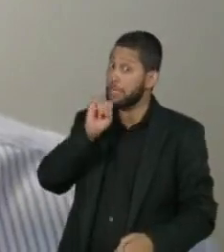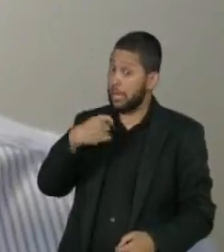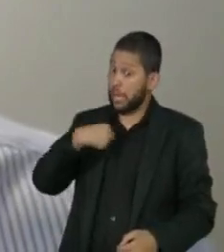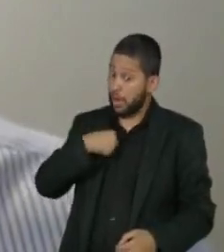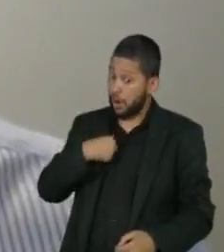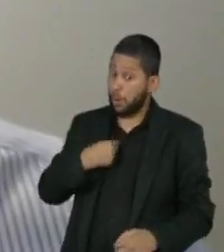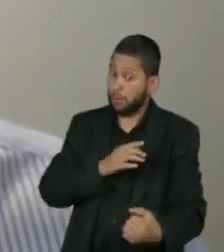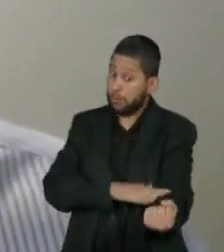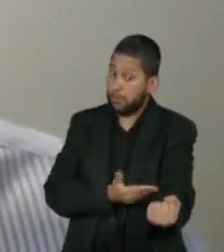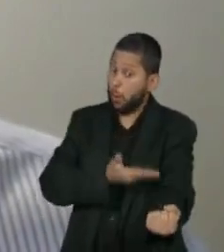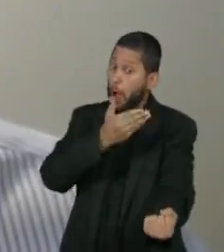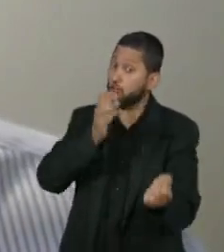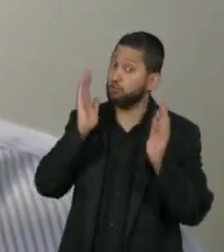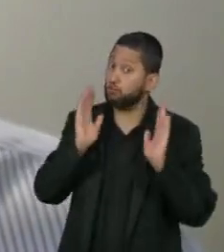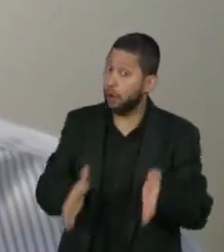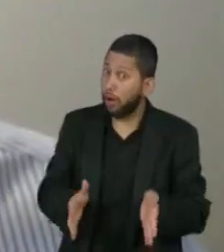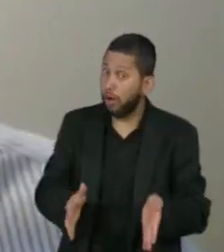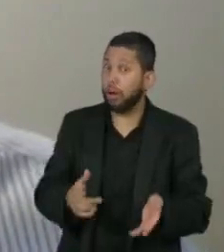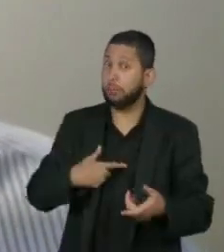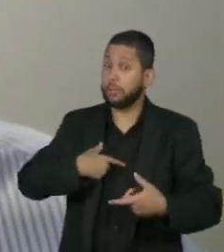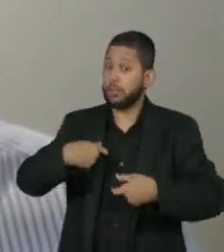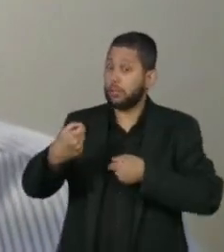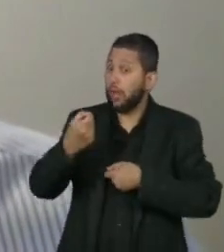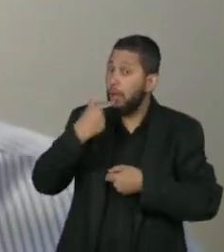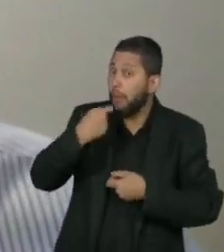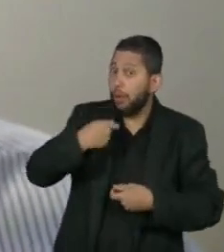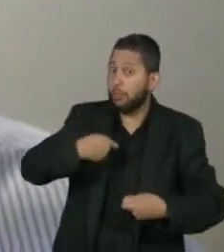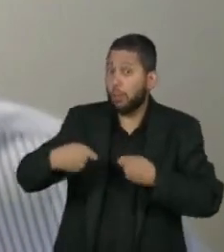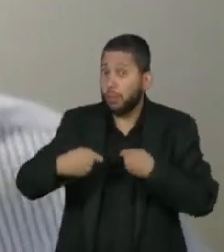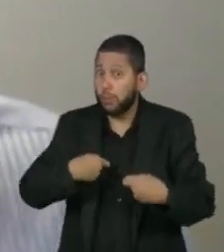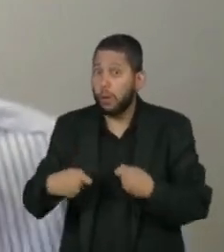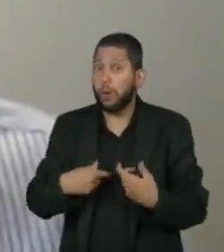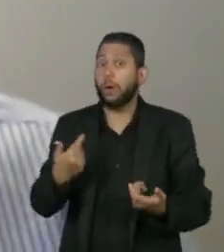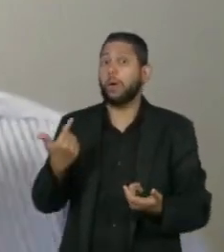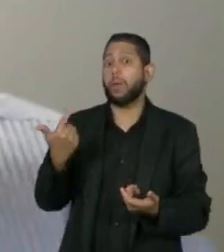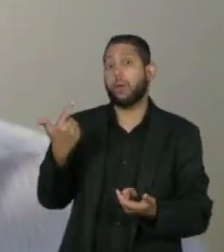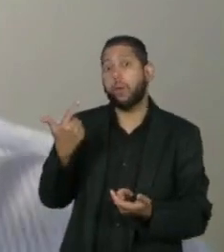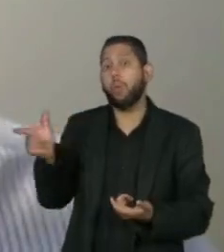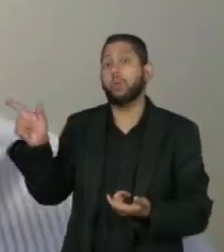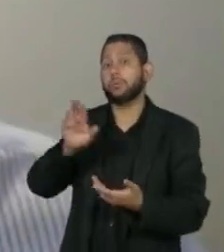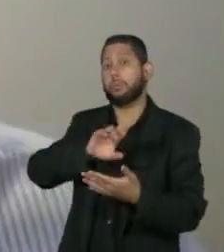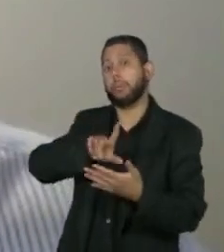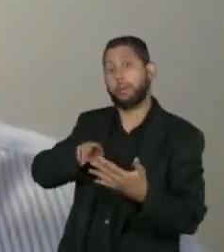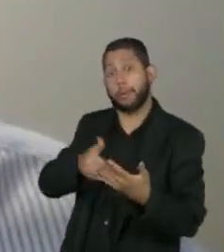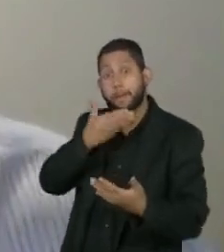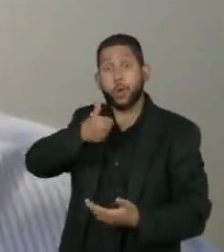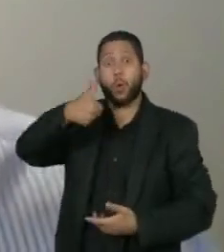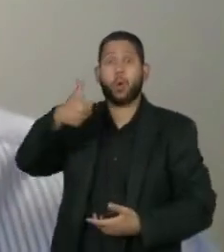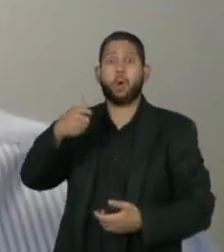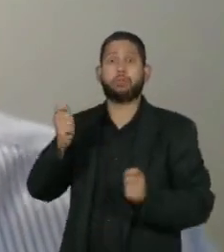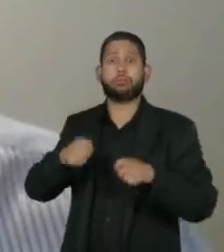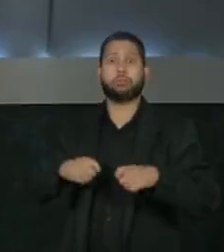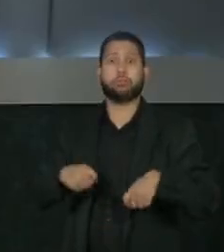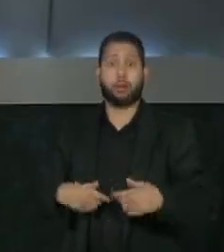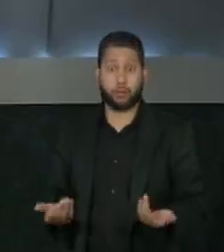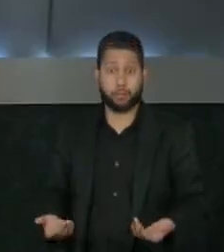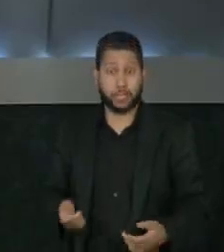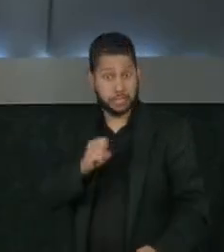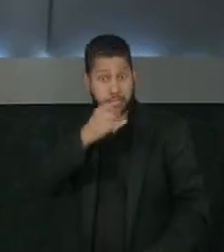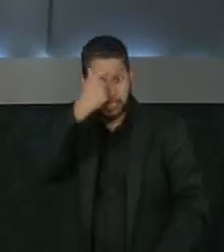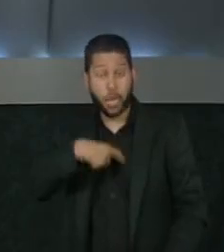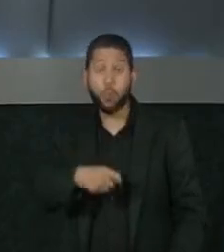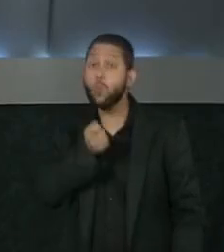hipertenso, para ver se precisa ajuste em medicação, algumas outras medidas para melhor controlar, e para quem não